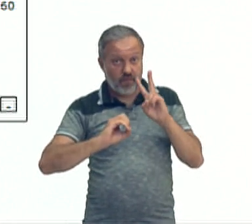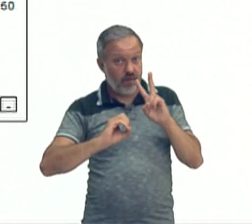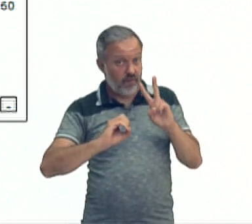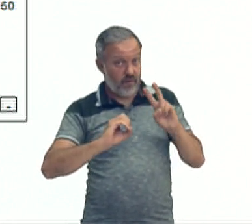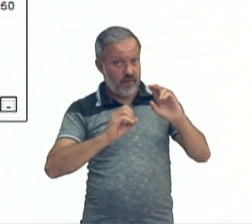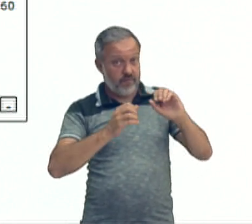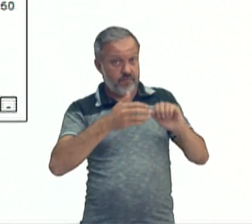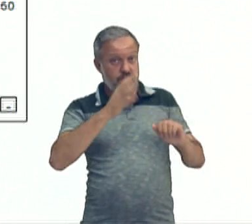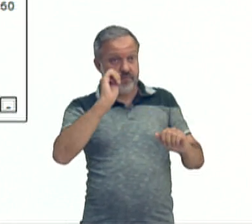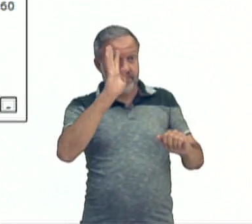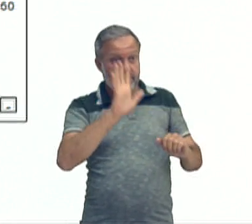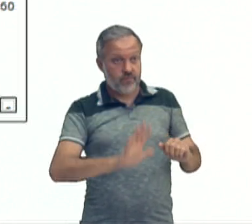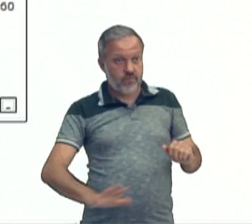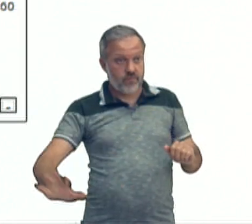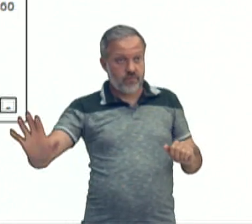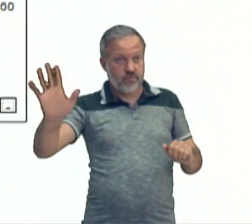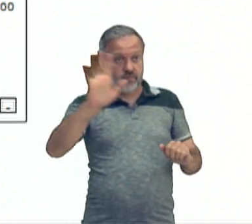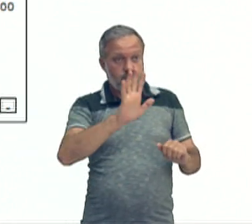ali do Brasil. Olha lá.